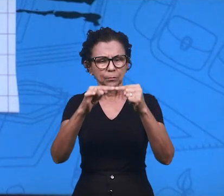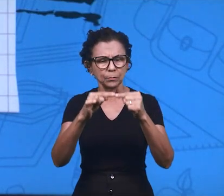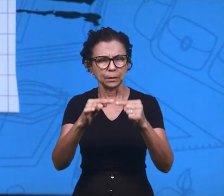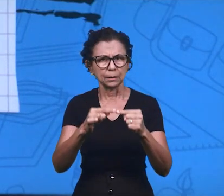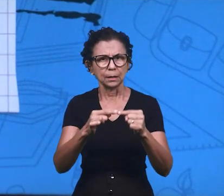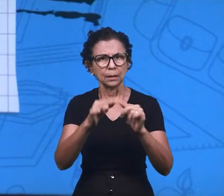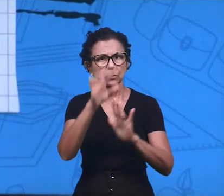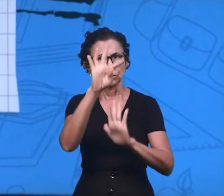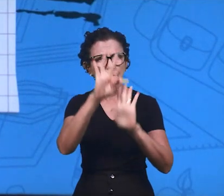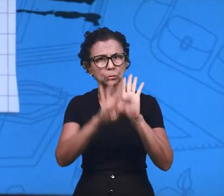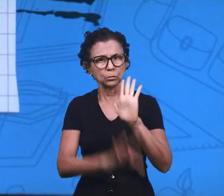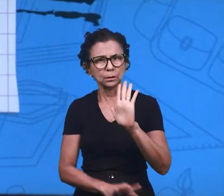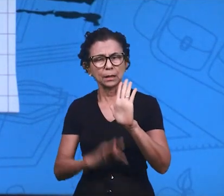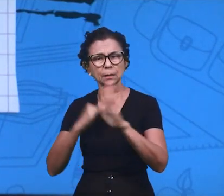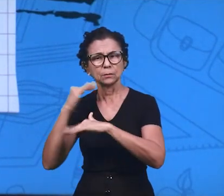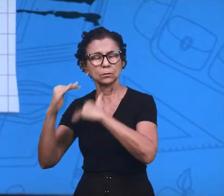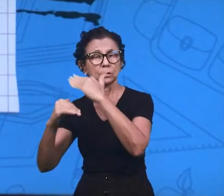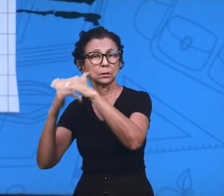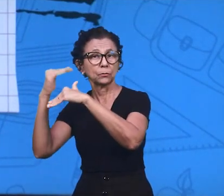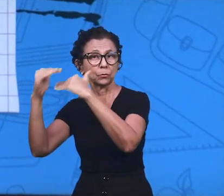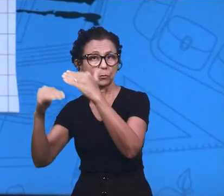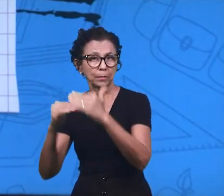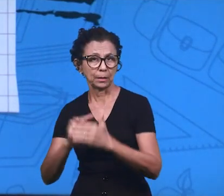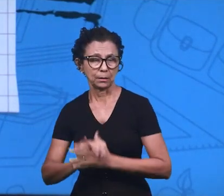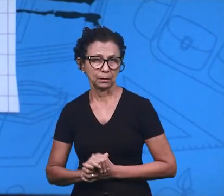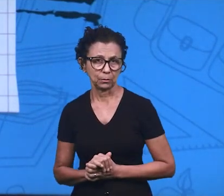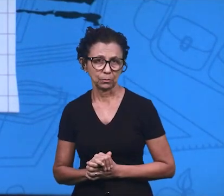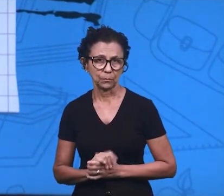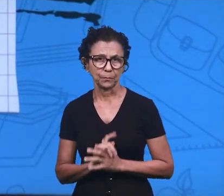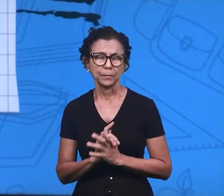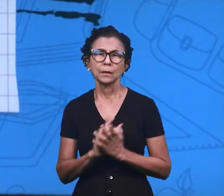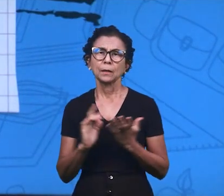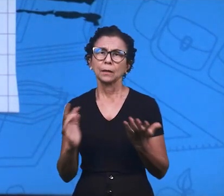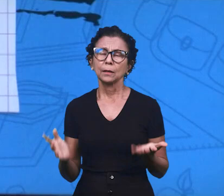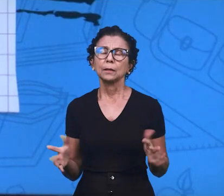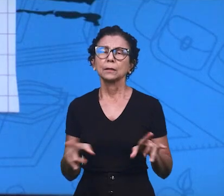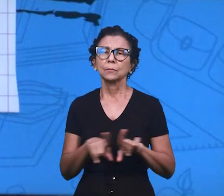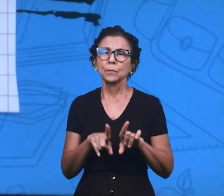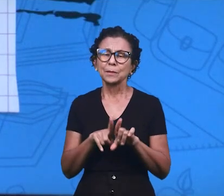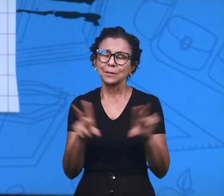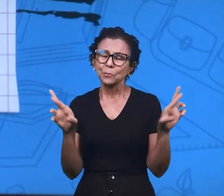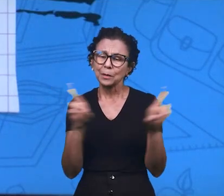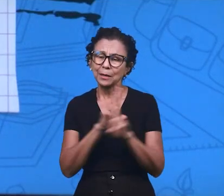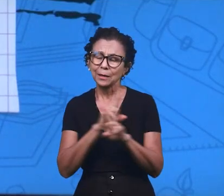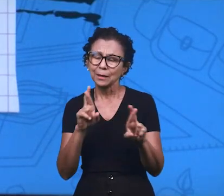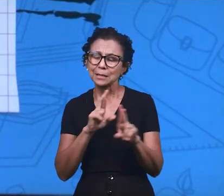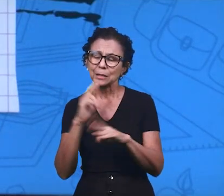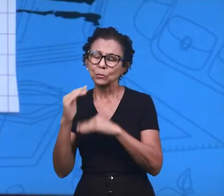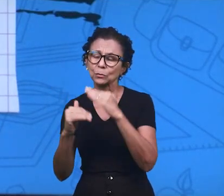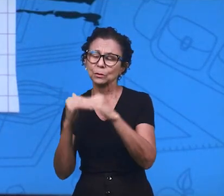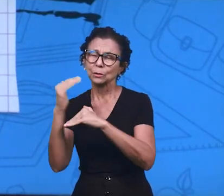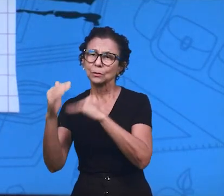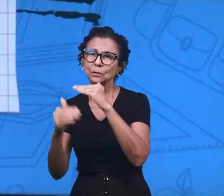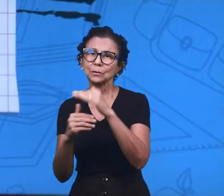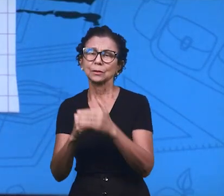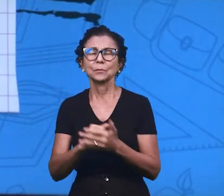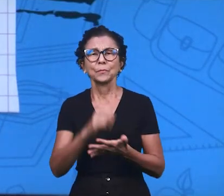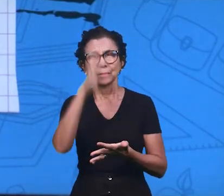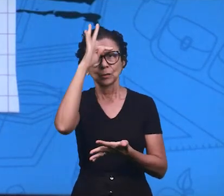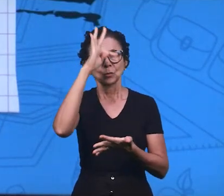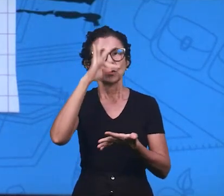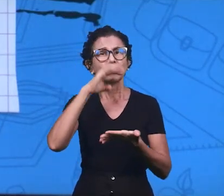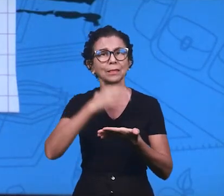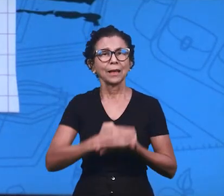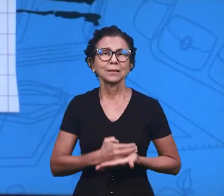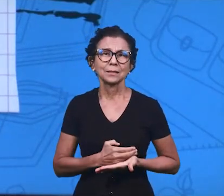de intervenção, ela está ali com um motivo específico. Ela também dialoga com os desenvolvimentos e com a tese que eu apresentei na introdução.